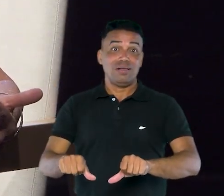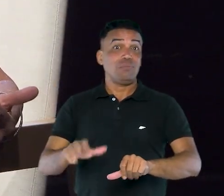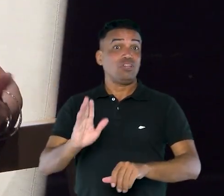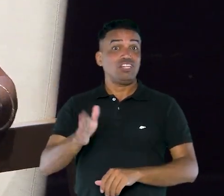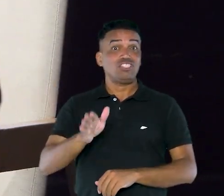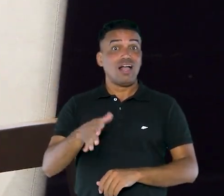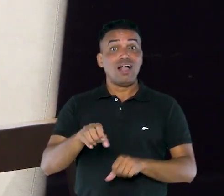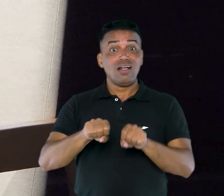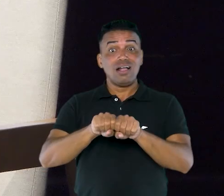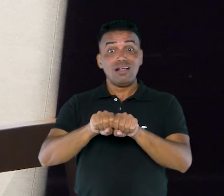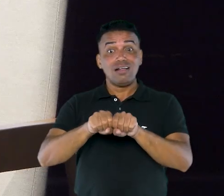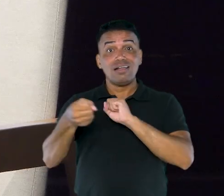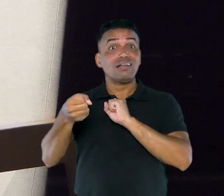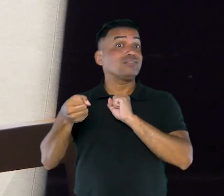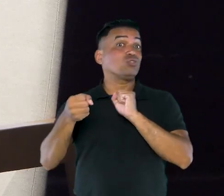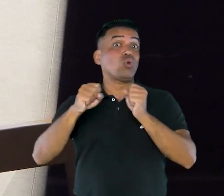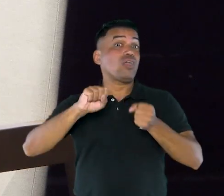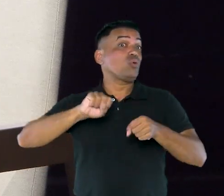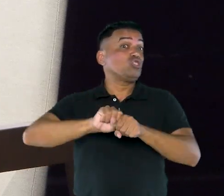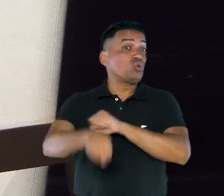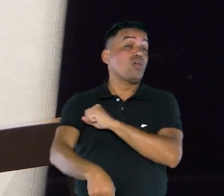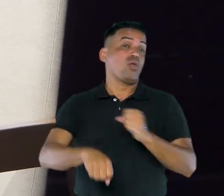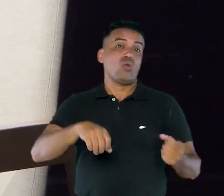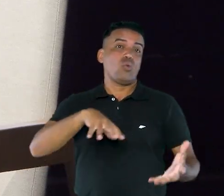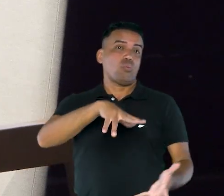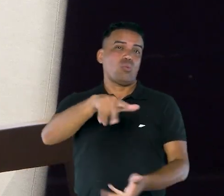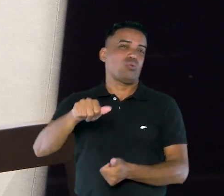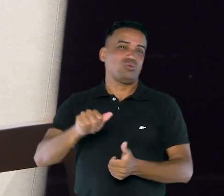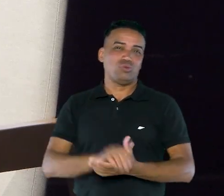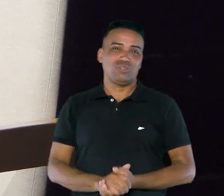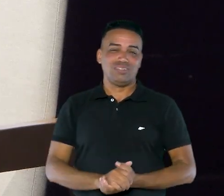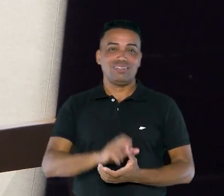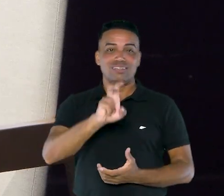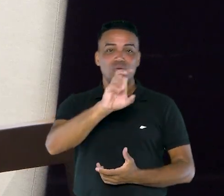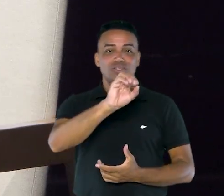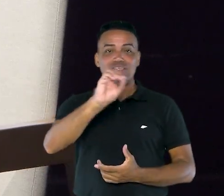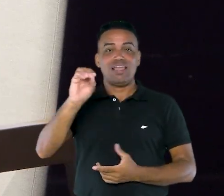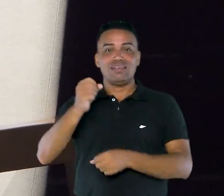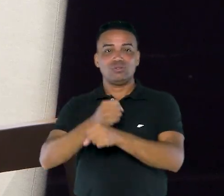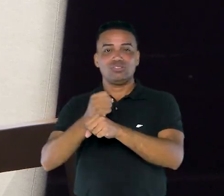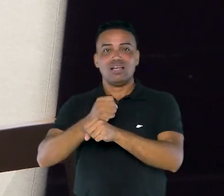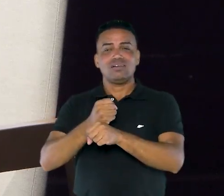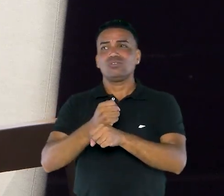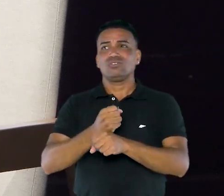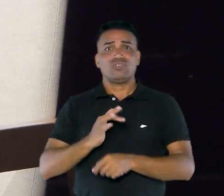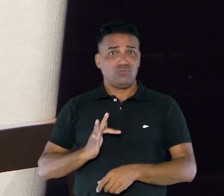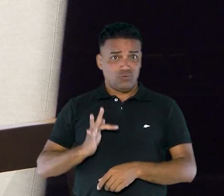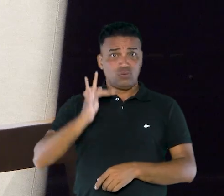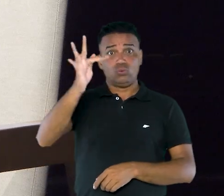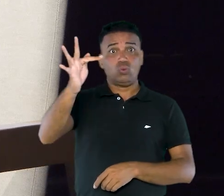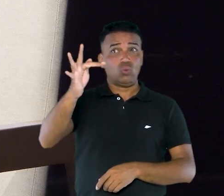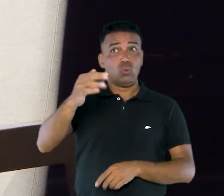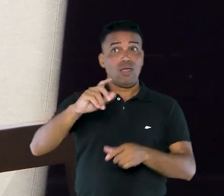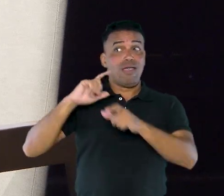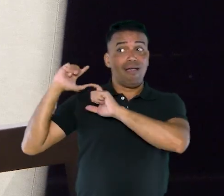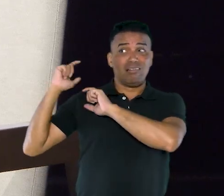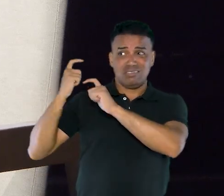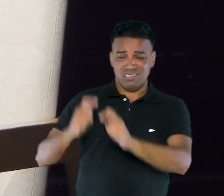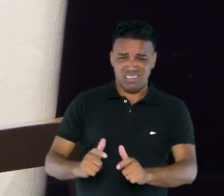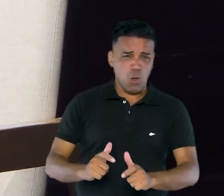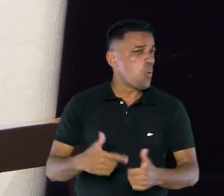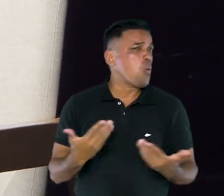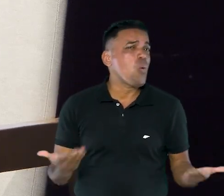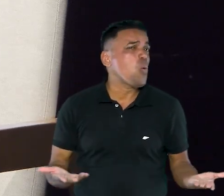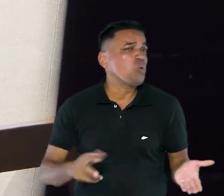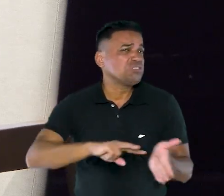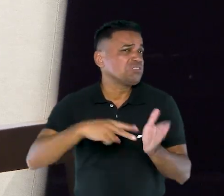mundo. Já estão vivendo o fim do mundo há 500 anos. E quando as pessoas dizem o futuro é ancestral, o que elas estão dizendo? O que é o futuro é